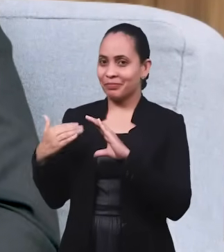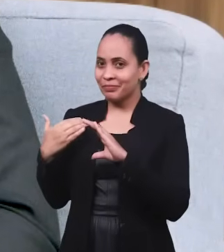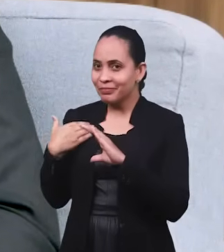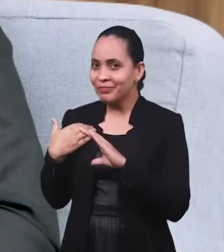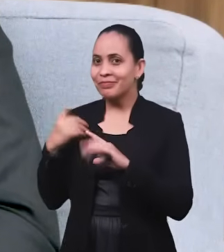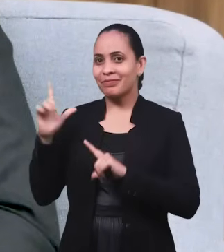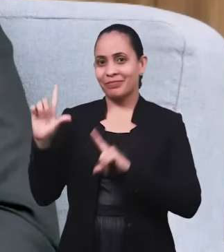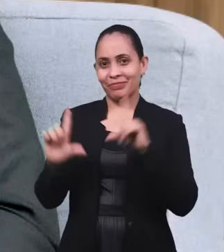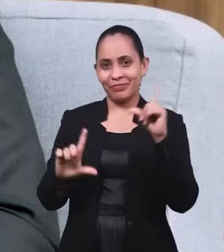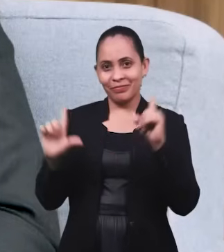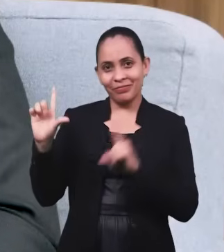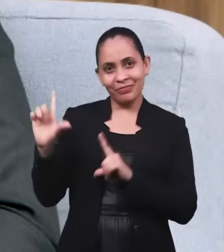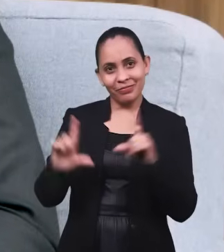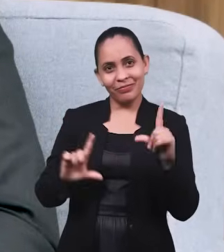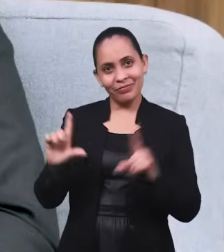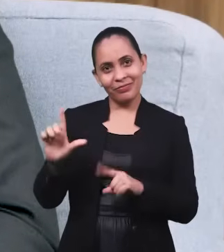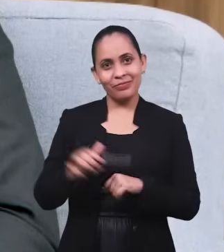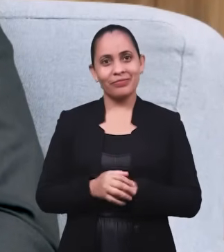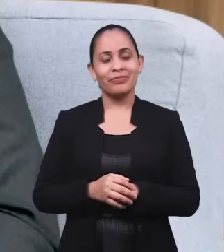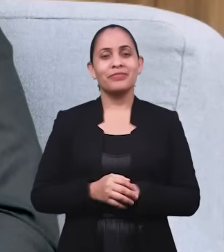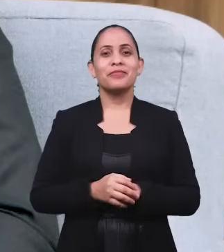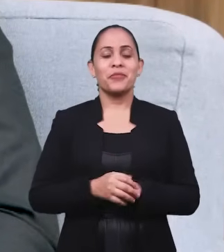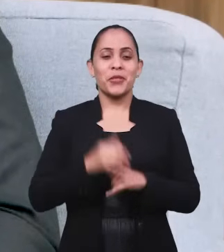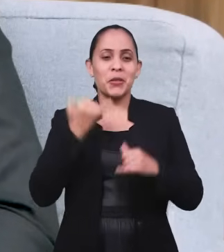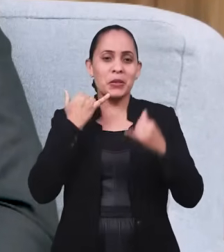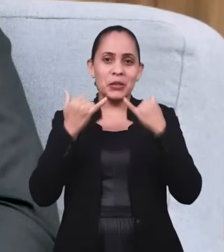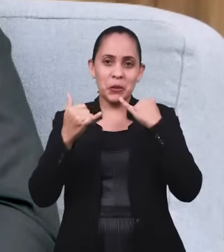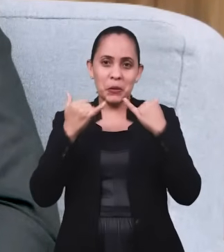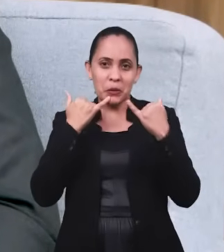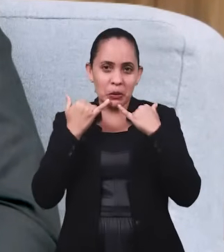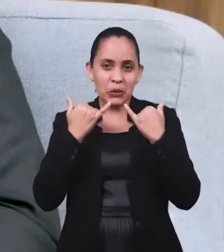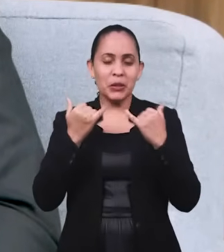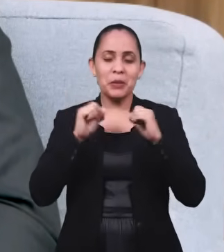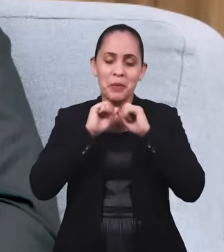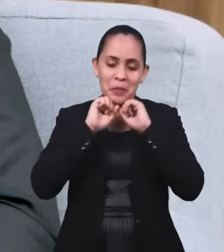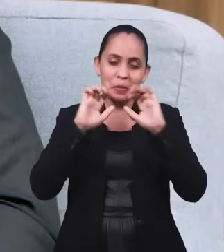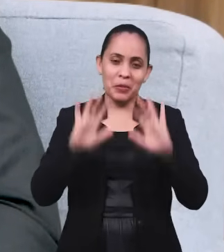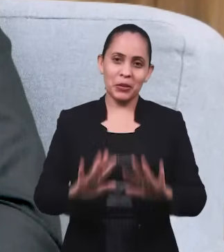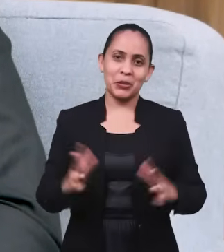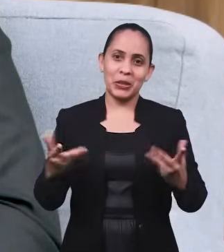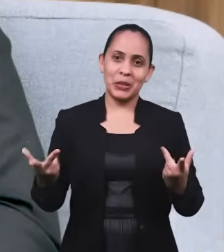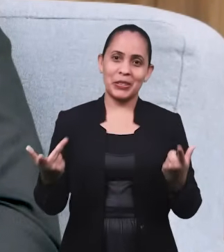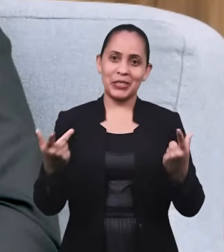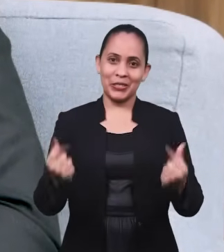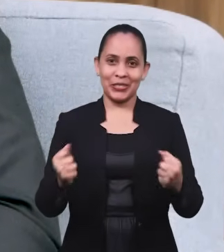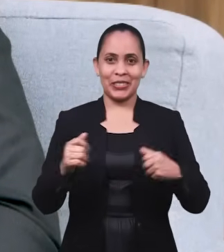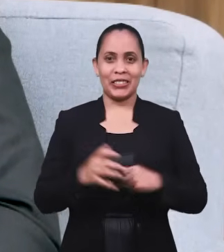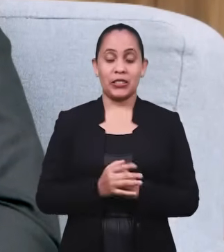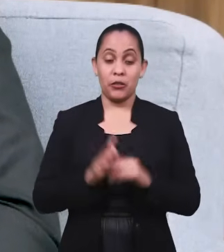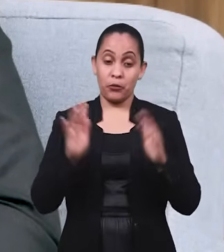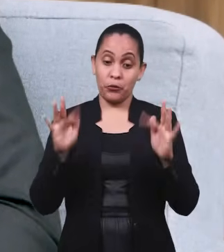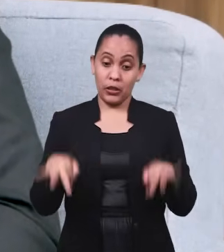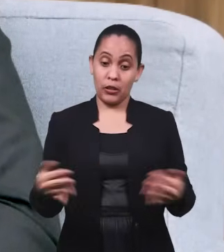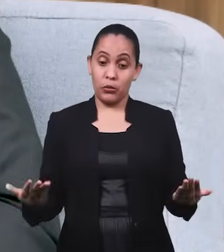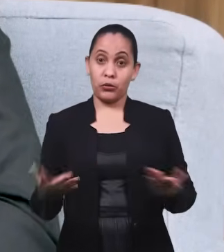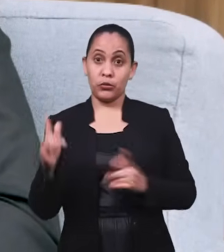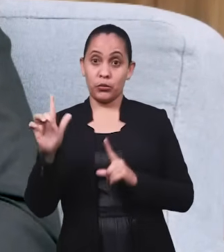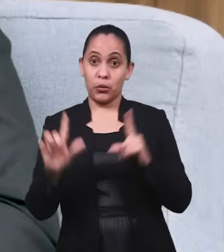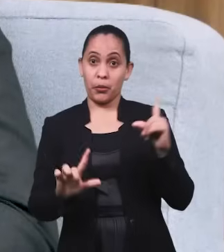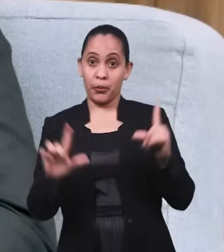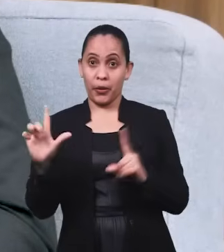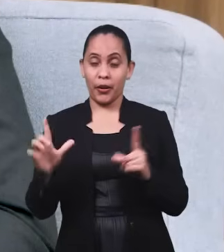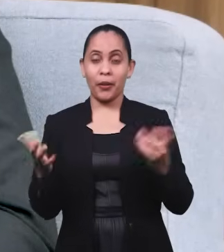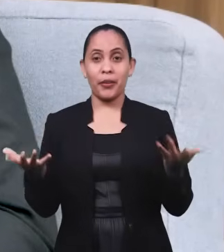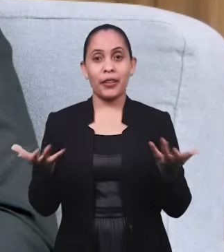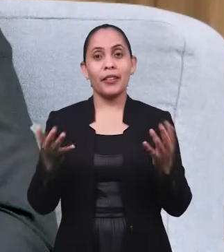Mais Sábios, enviando seus vídeos, deixando seus recados. E que bênção! Estamos chegando aqui ao final do nosso programa e